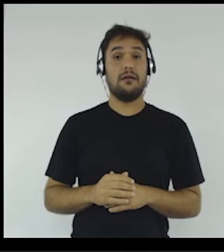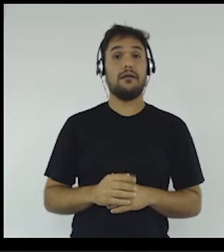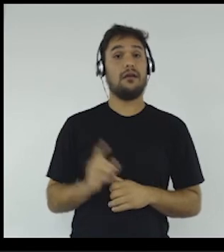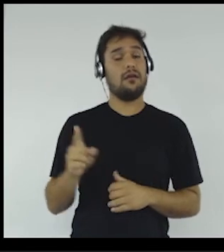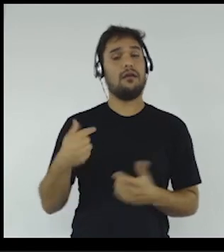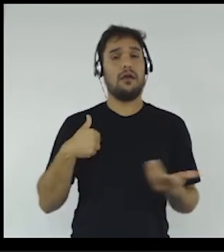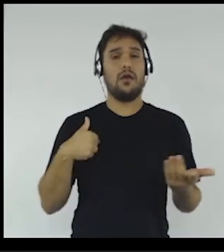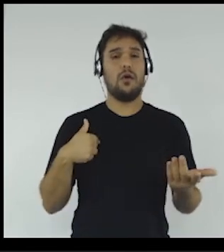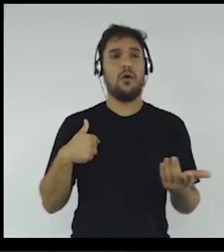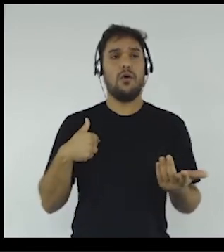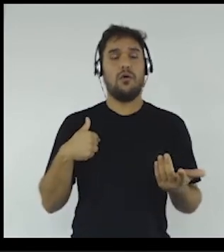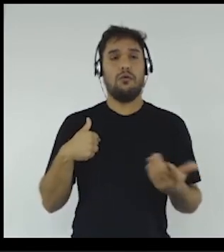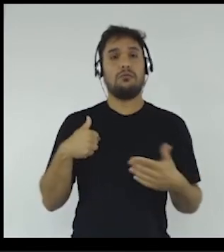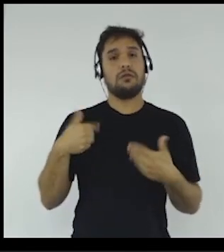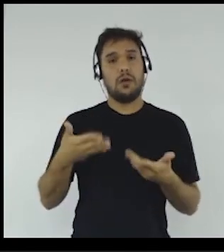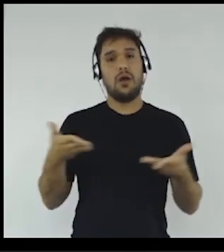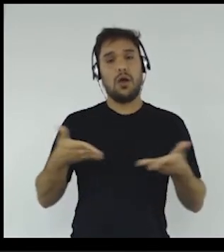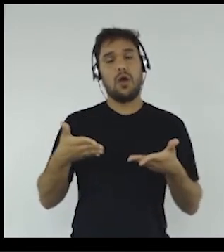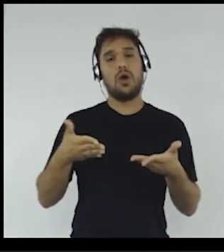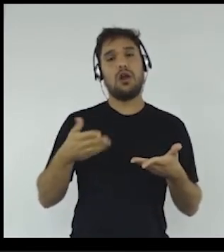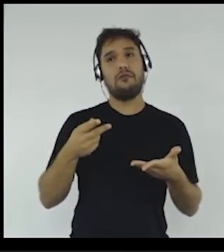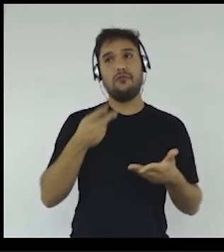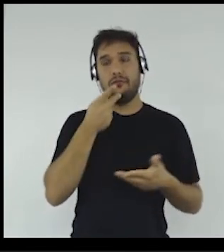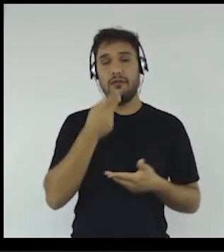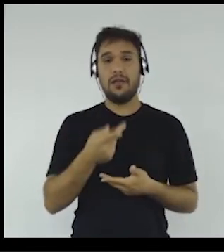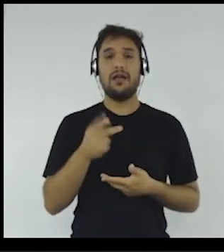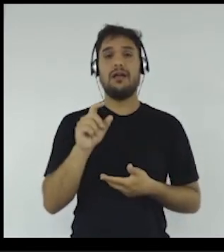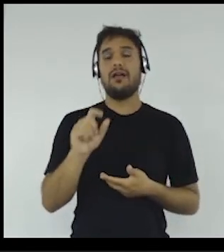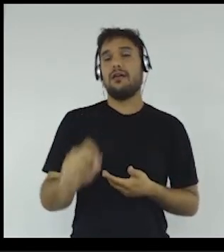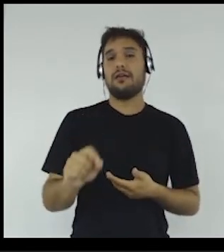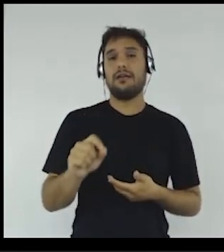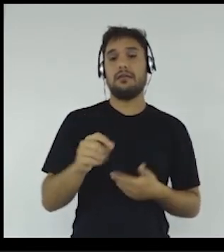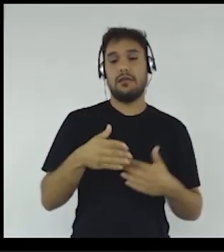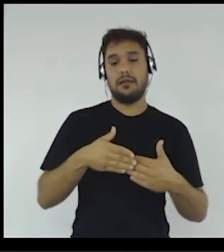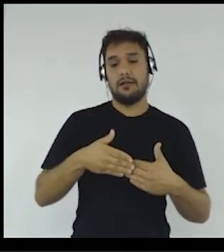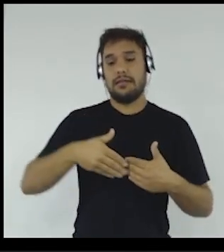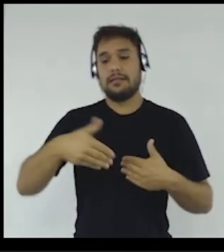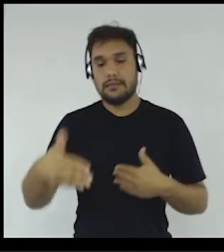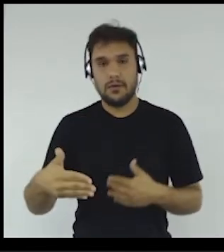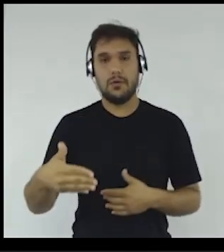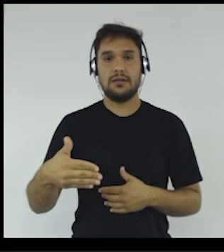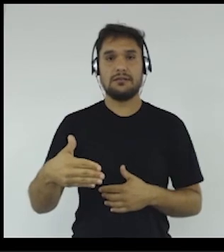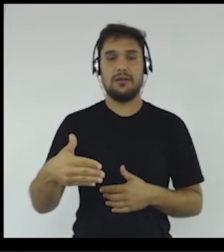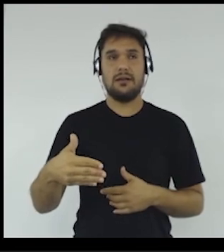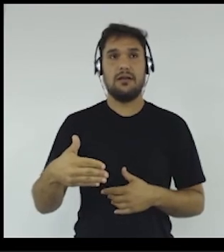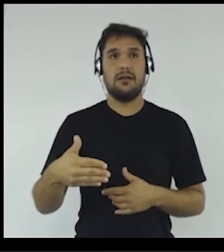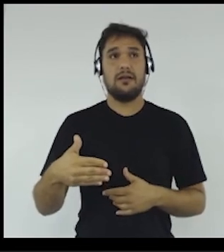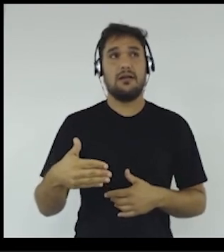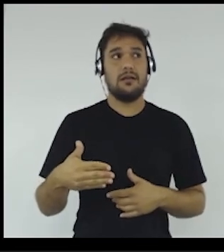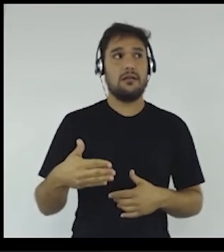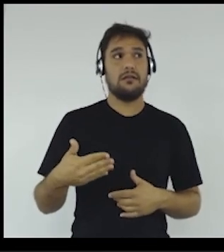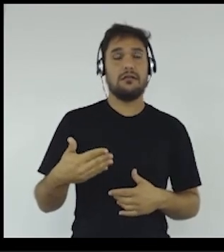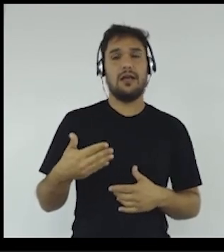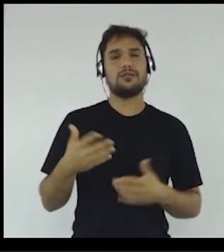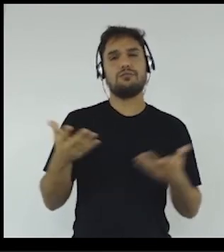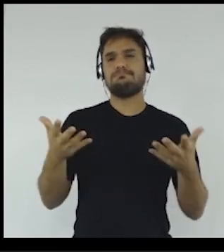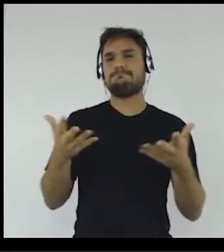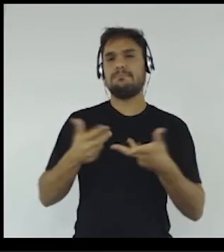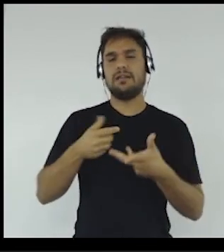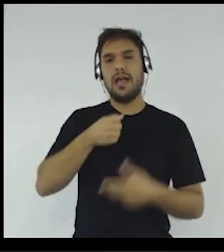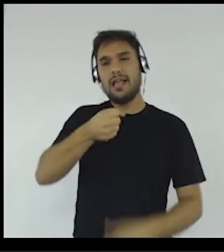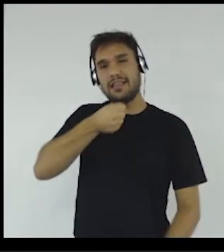e eu pulo, então, para dizer que ainda, na sequência da sua bela entrevista à